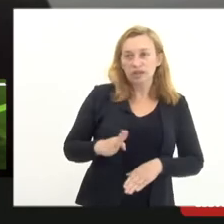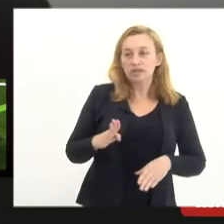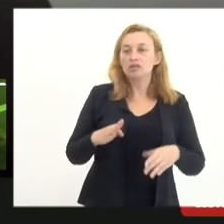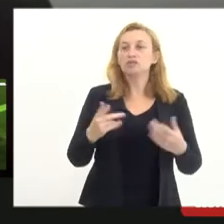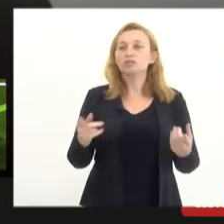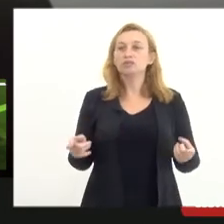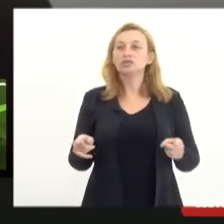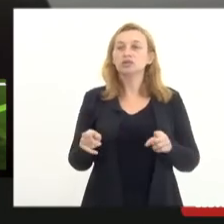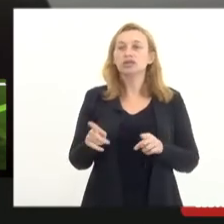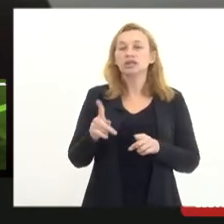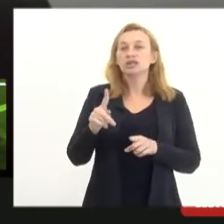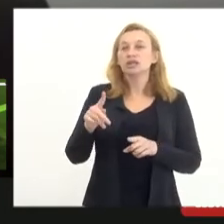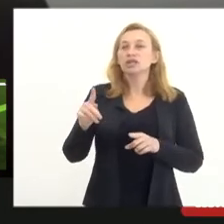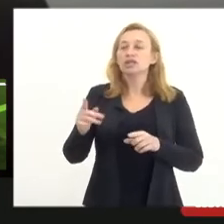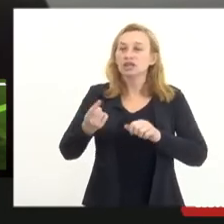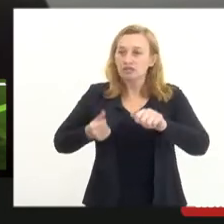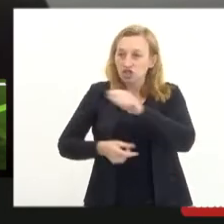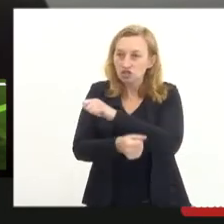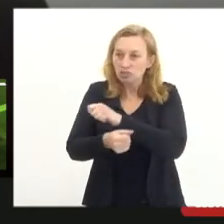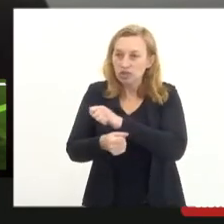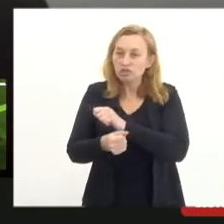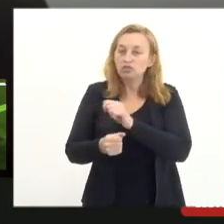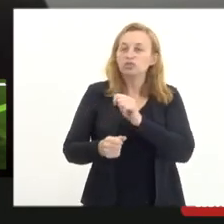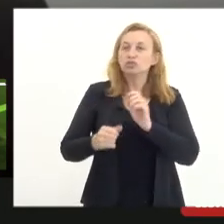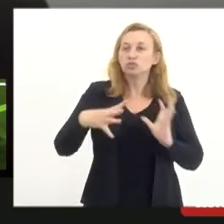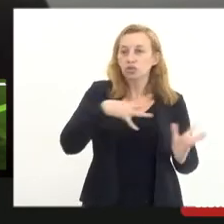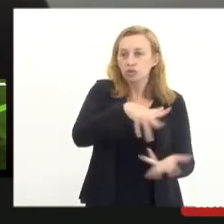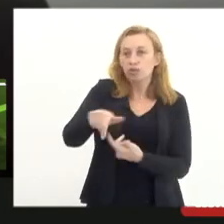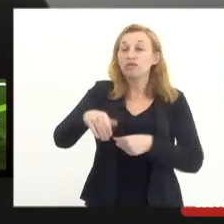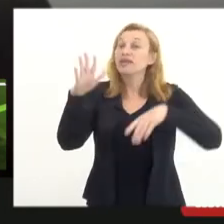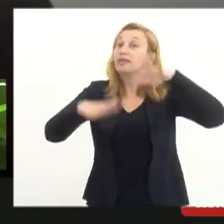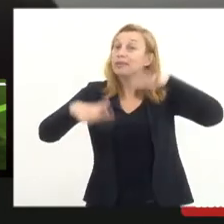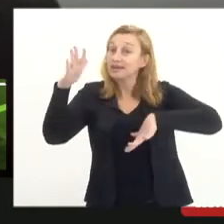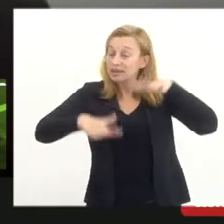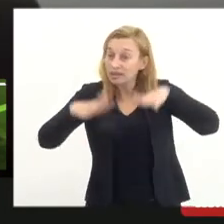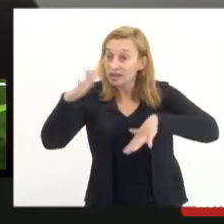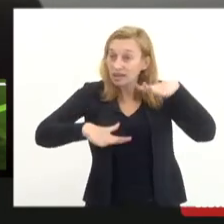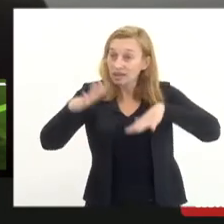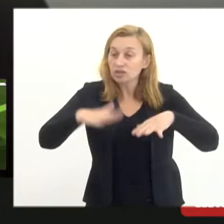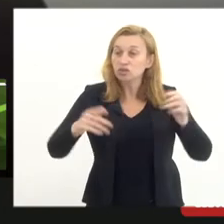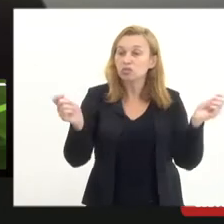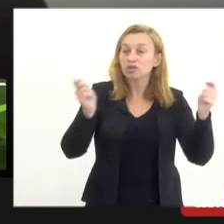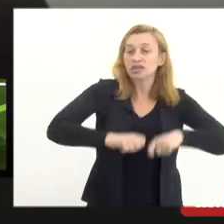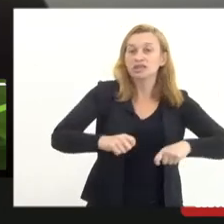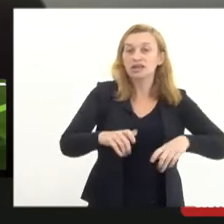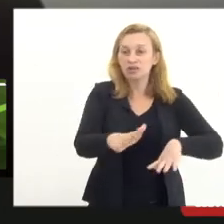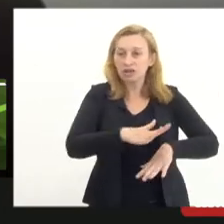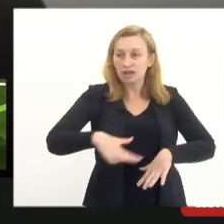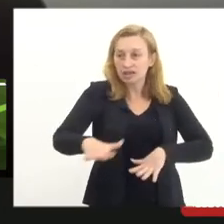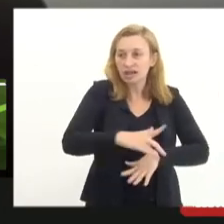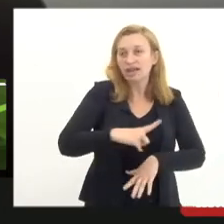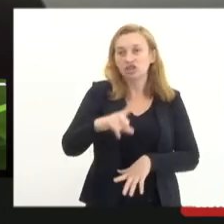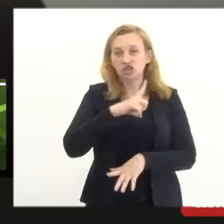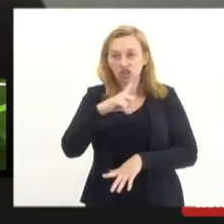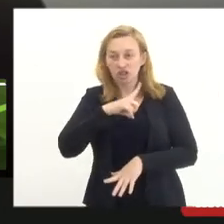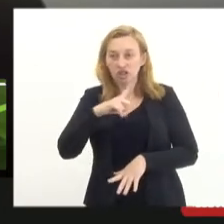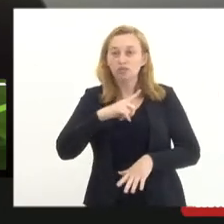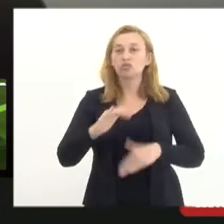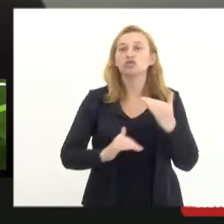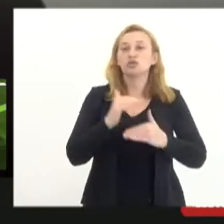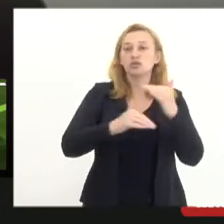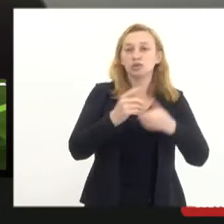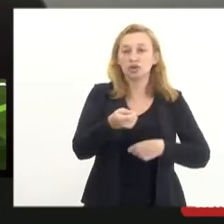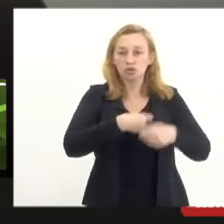atração de investimentos nesse nível global vai muito depender do potencial que essas áreas têm para o